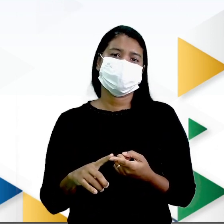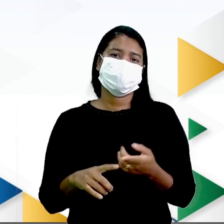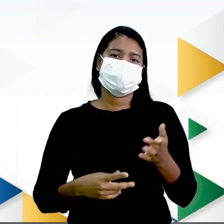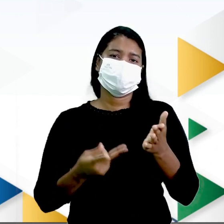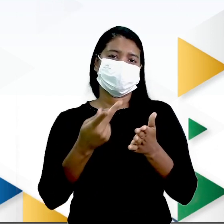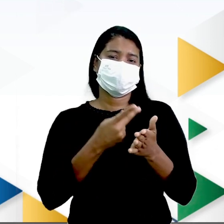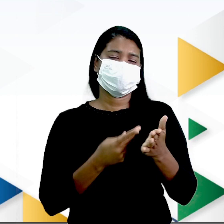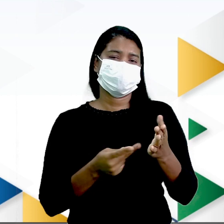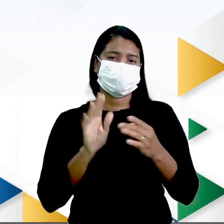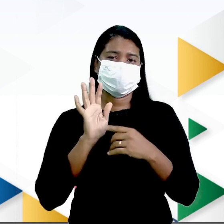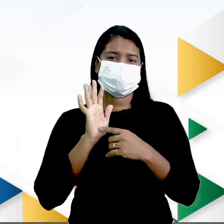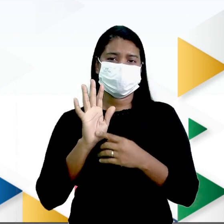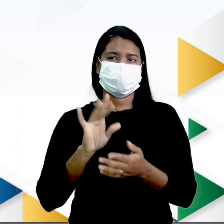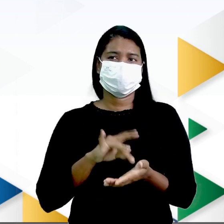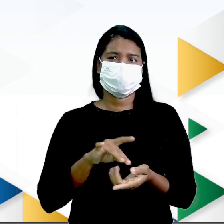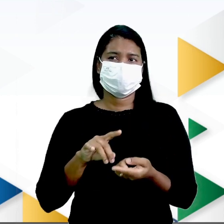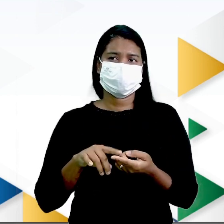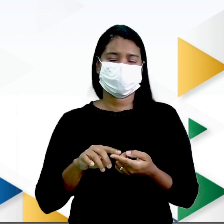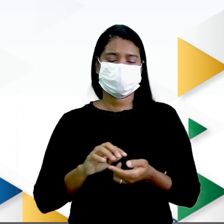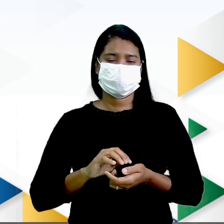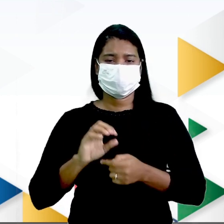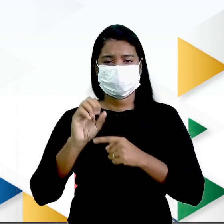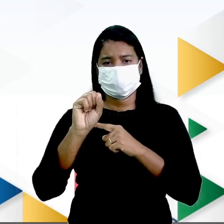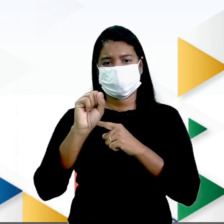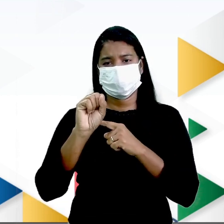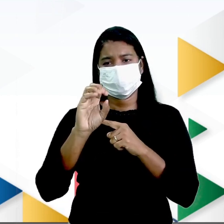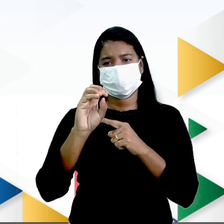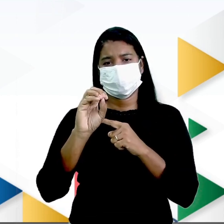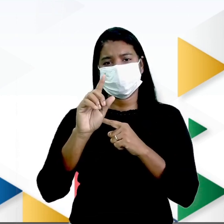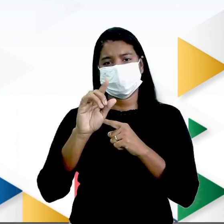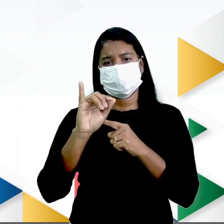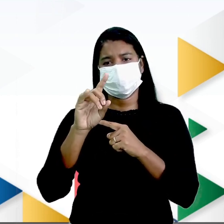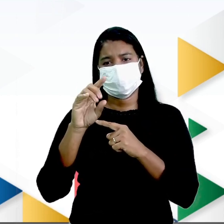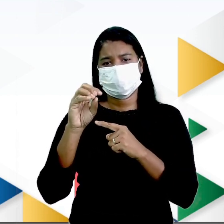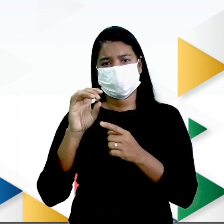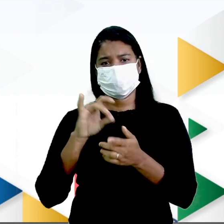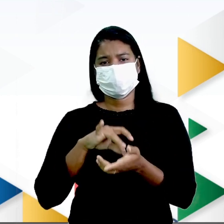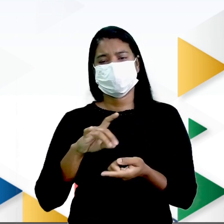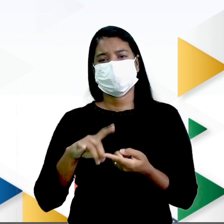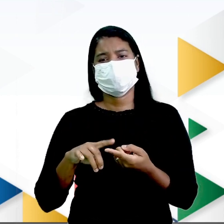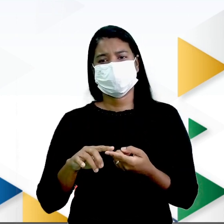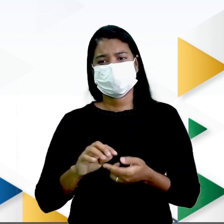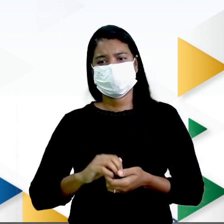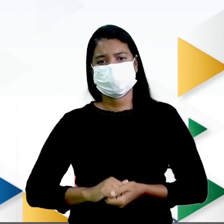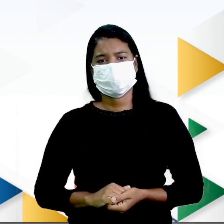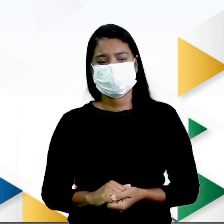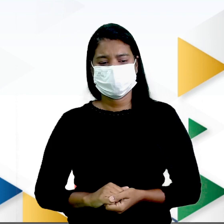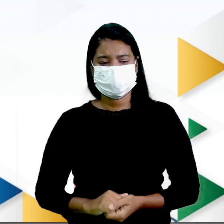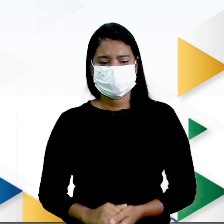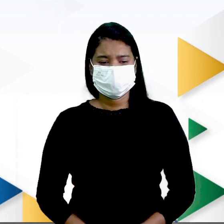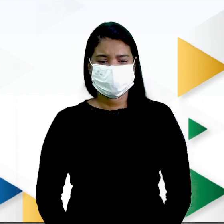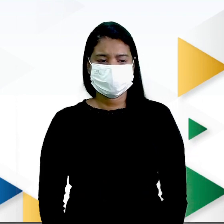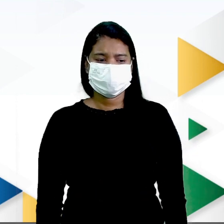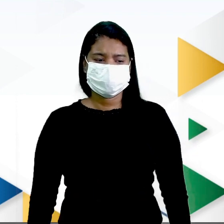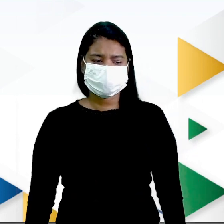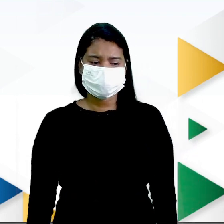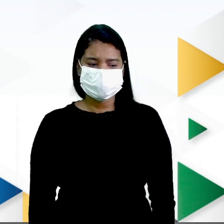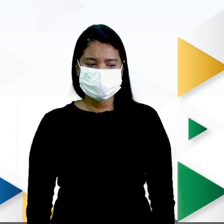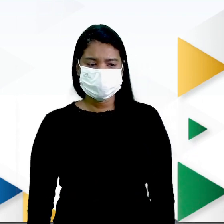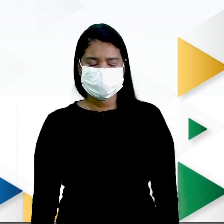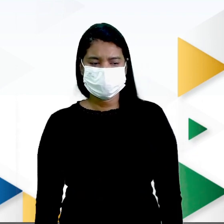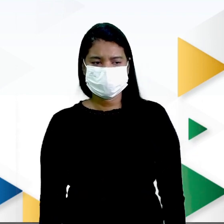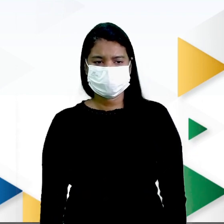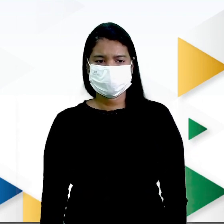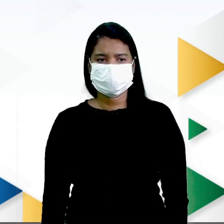figura do sólido, na verdade, do polígono octógono regular aqui dentro, tá bom? Vamos lá.